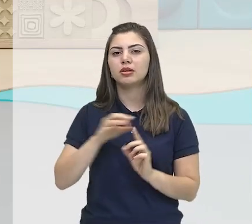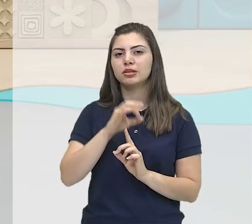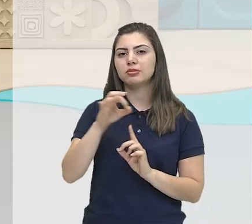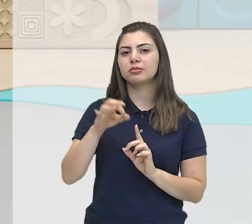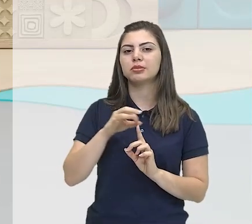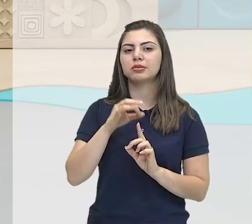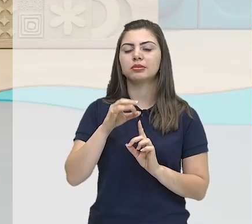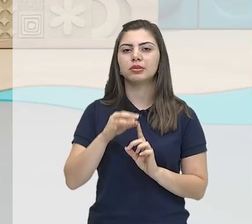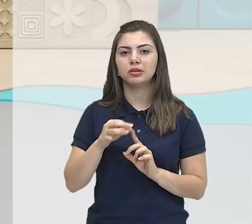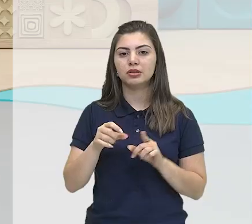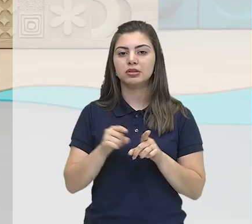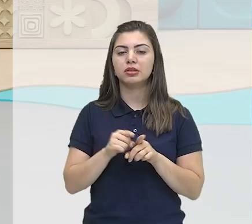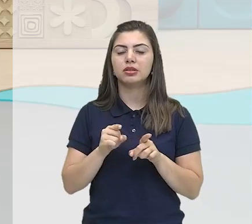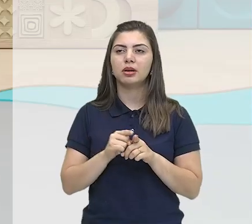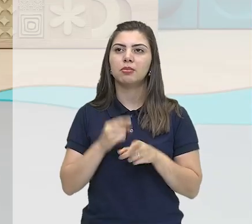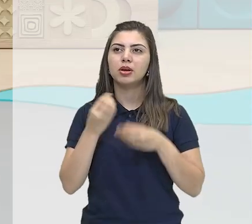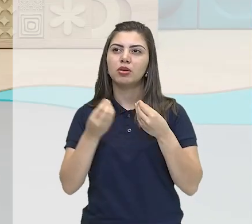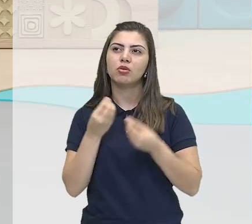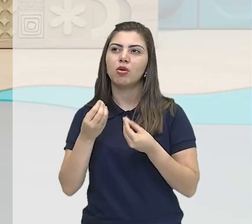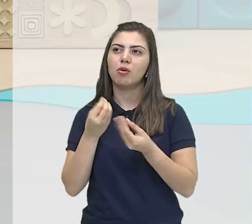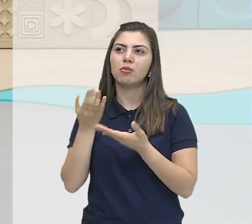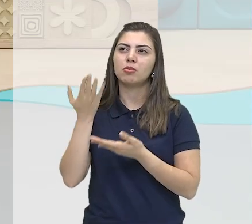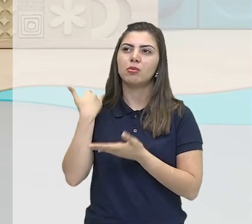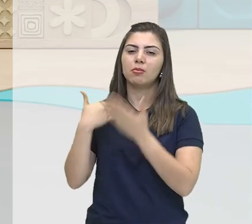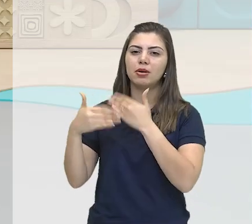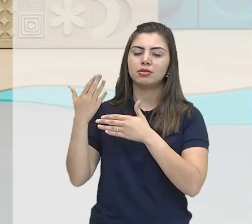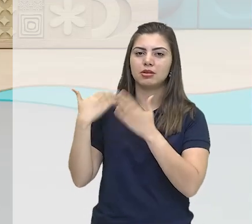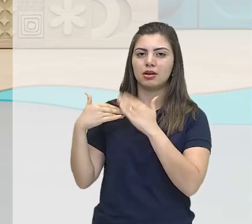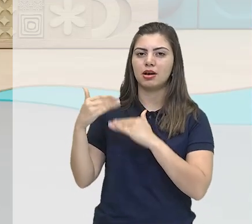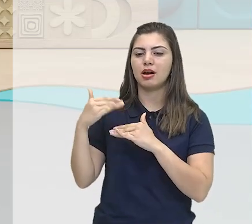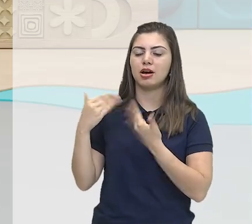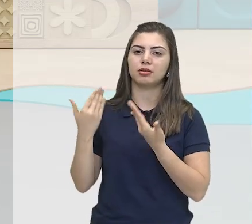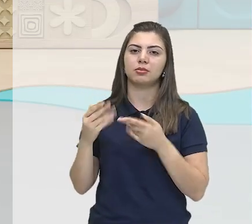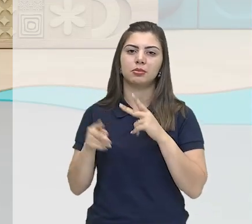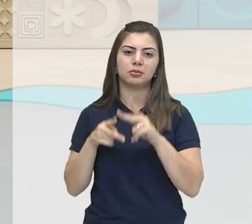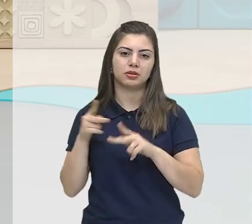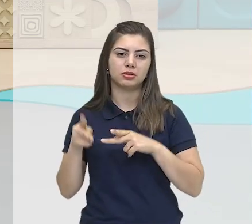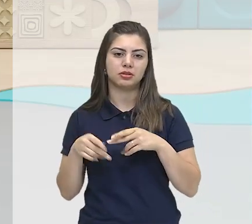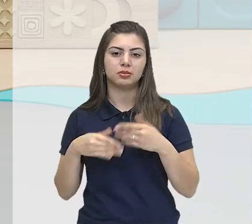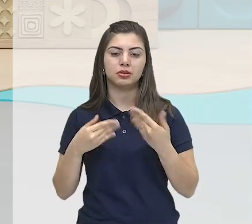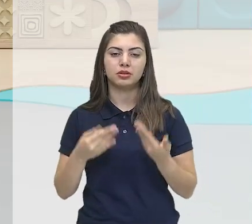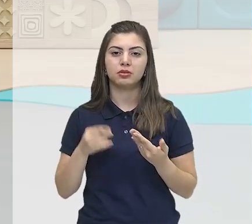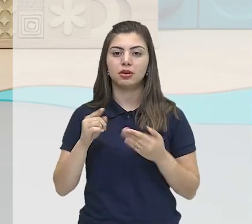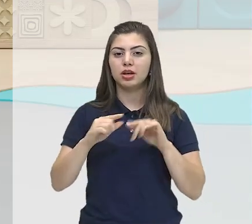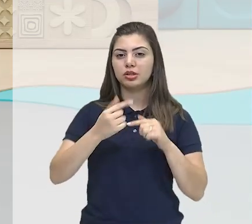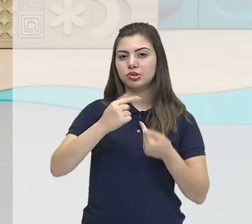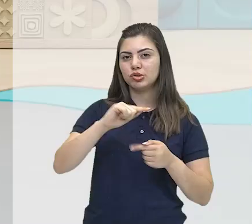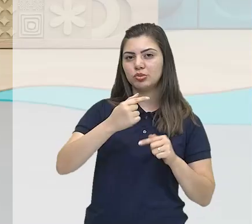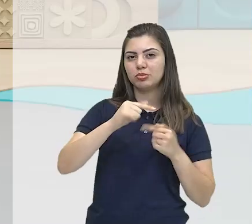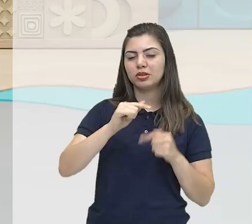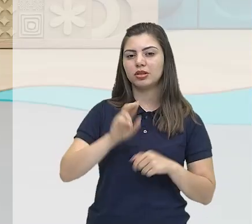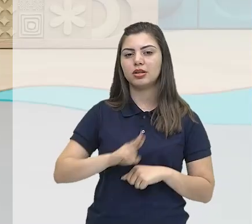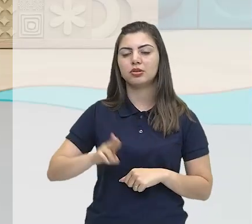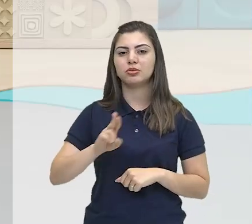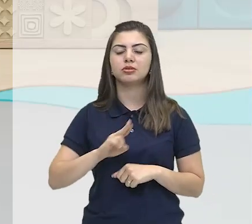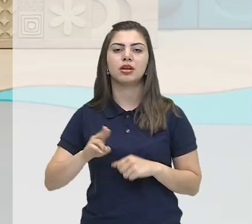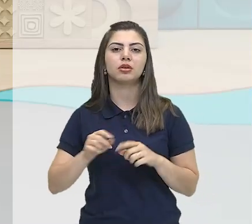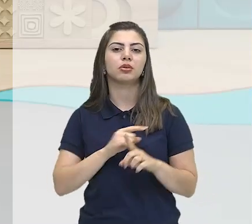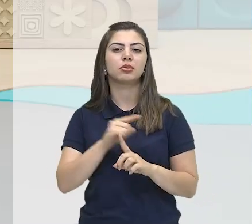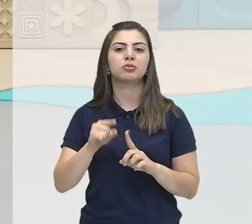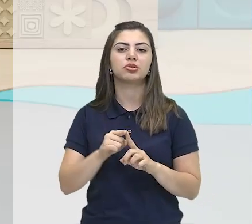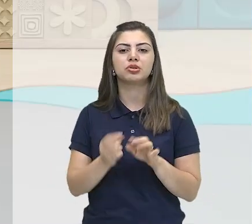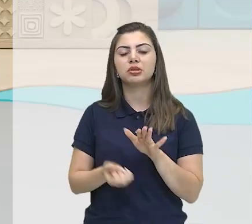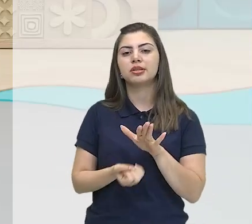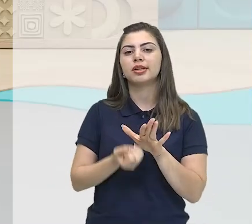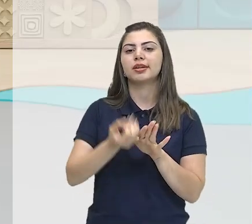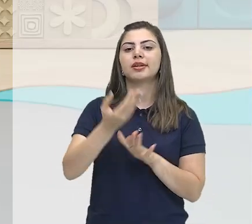espiritualidade e ancestralidade. As formas geométricas são frequentemente usadas para criar